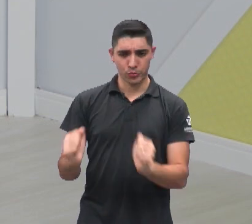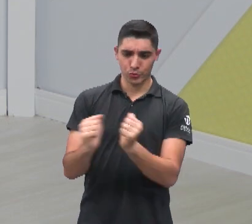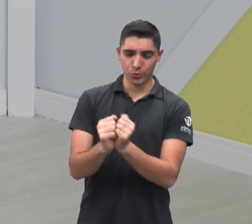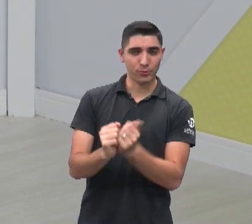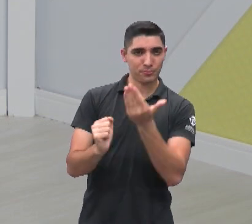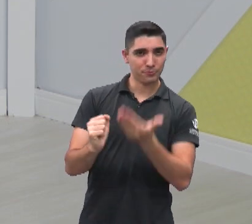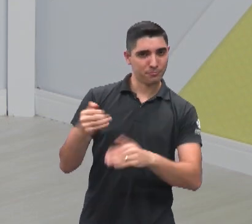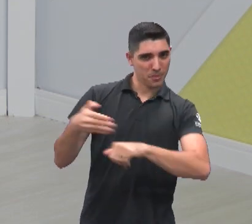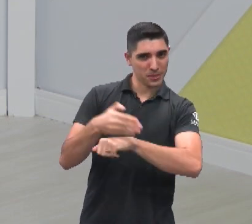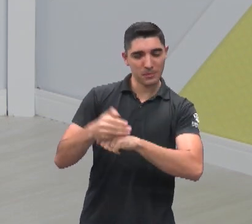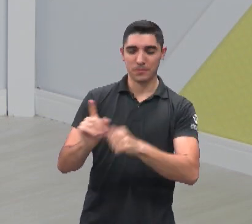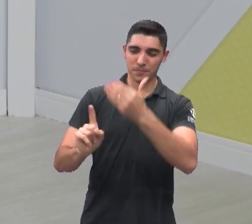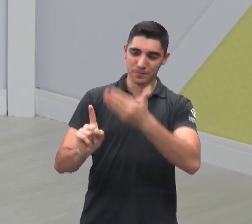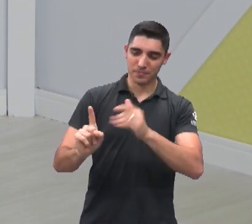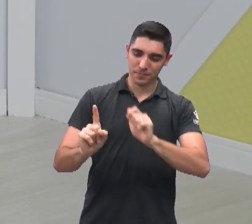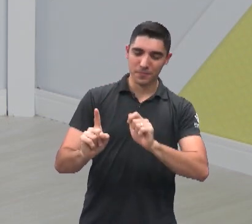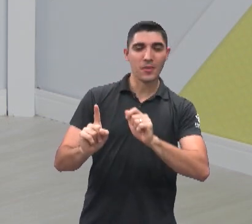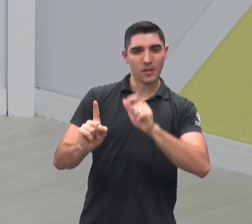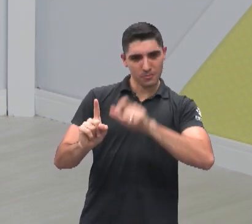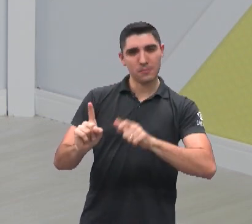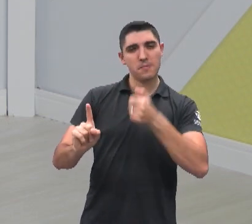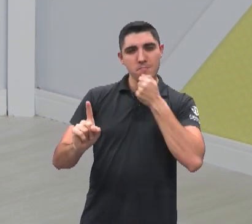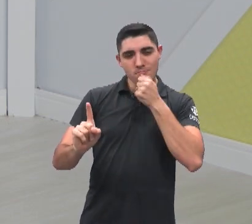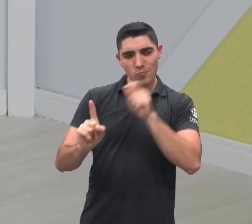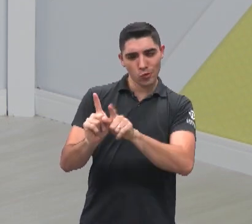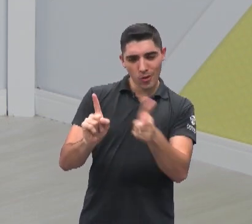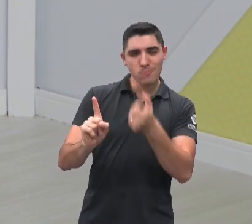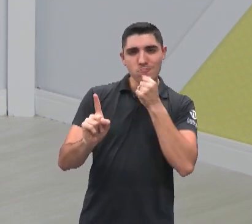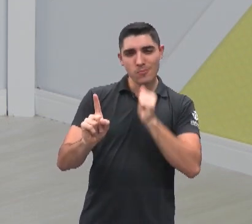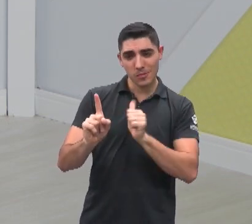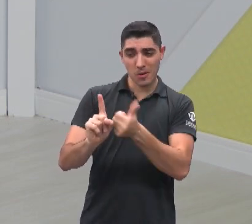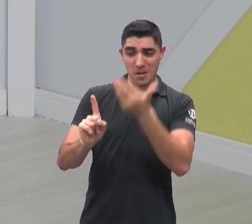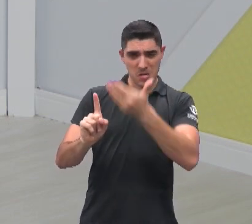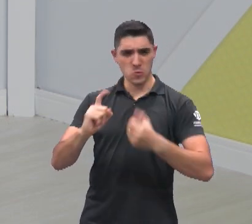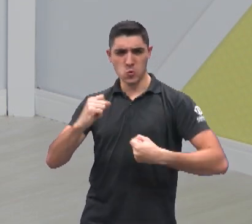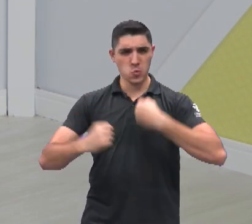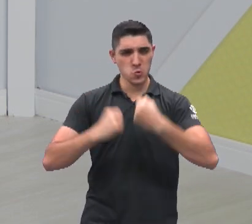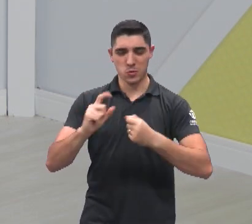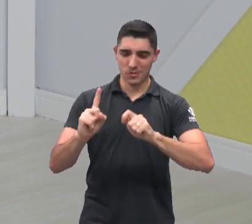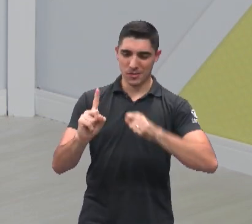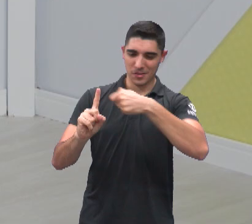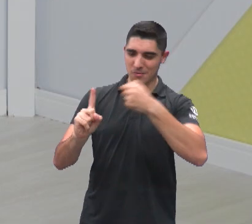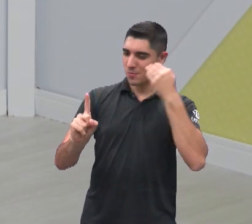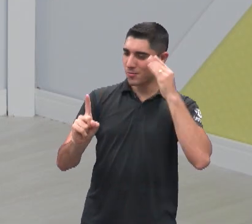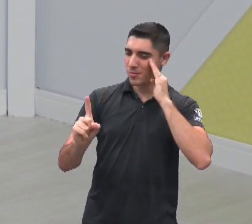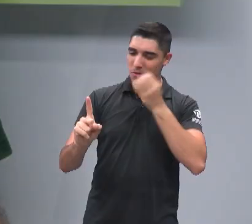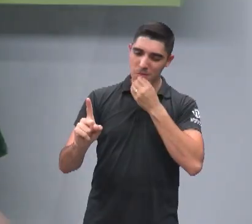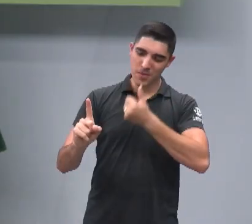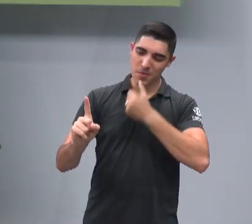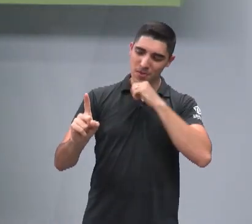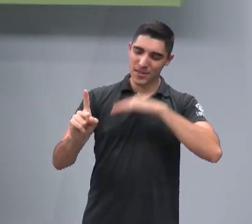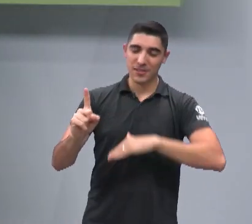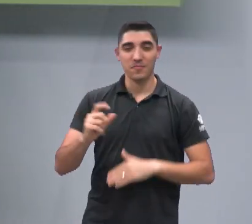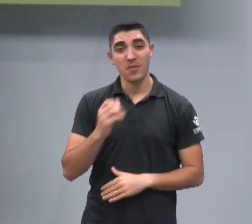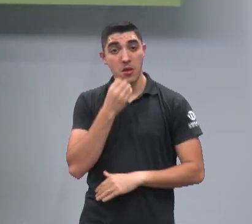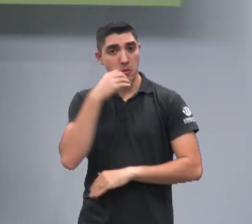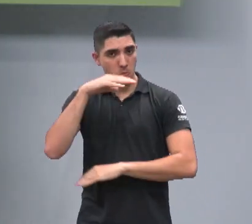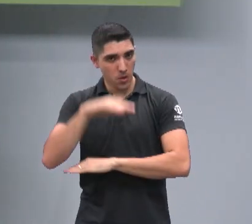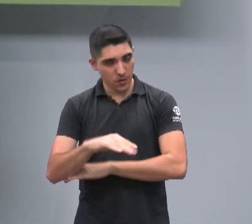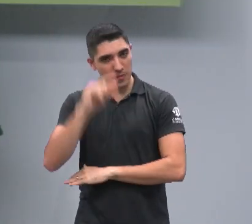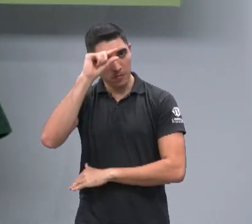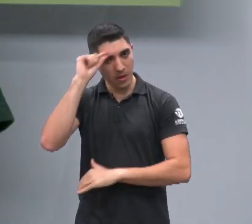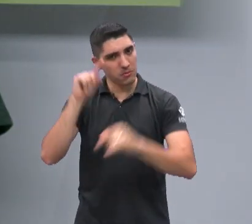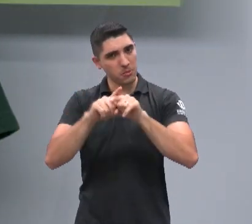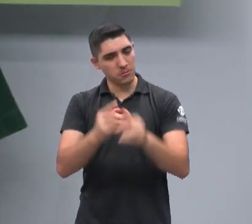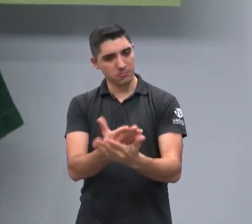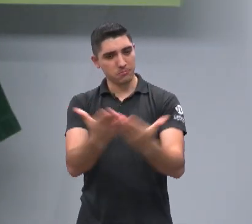comigo ele, jornalista, repórter esportivo, o maratonista Bruno Castilho. Tudo bem, Brunão? Boa tarde. Boa tarde, Vieira. Boa tarde a você aí de